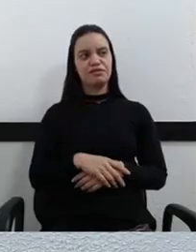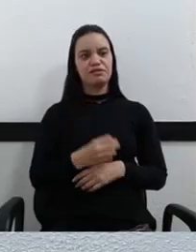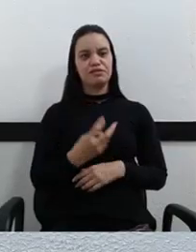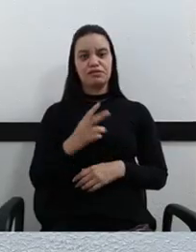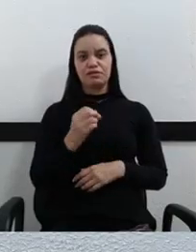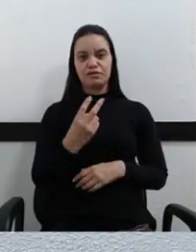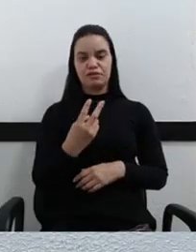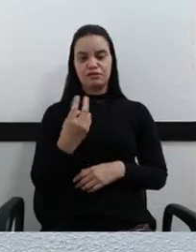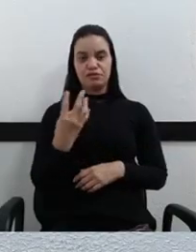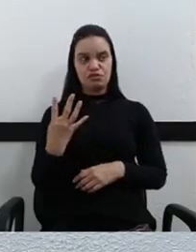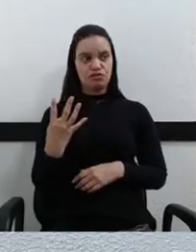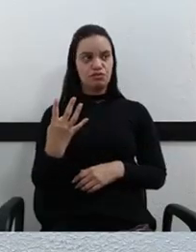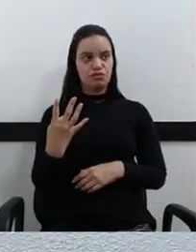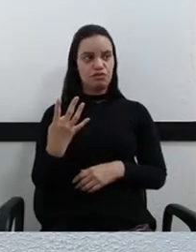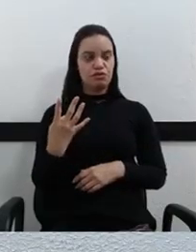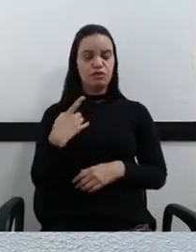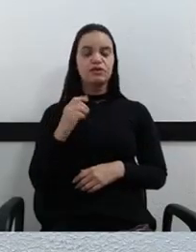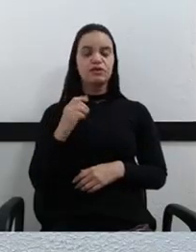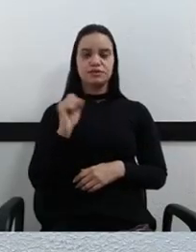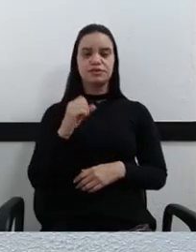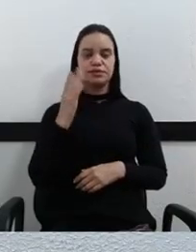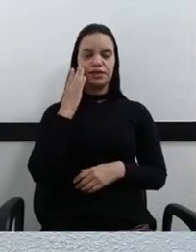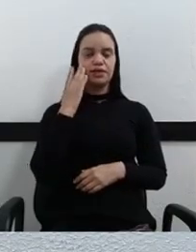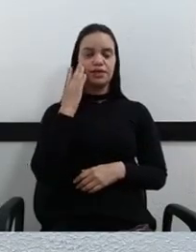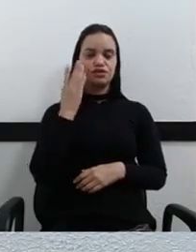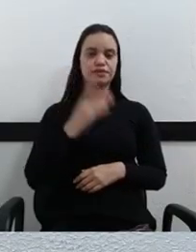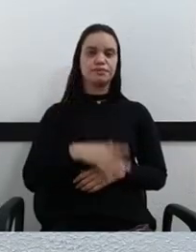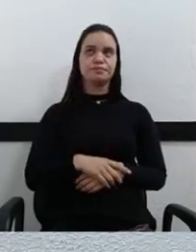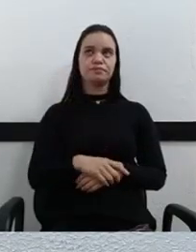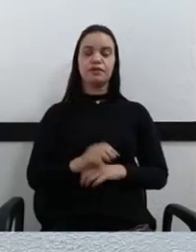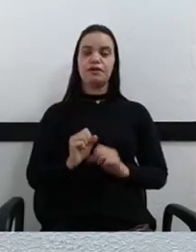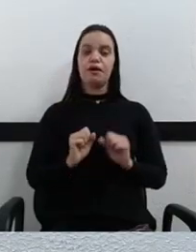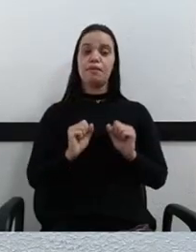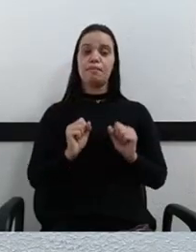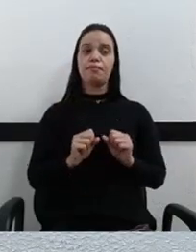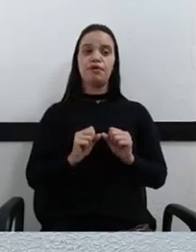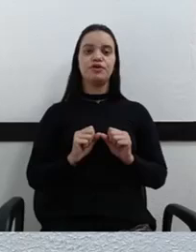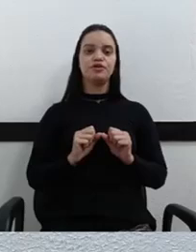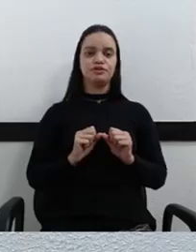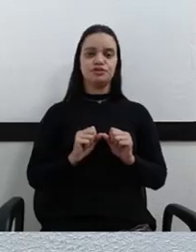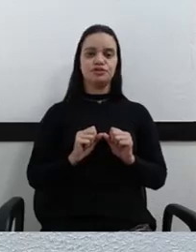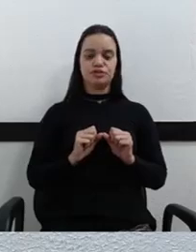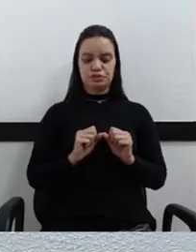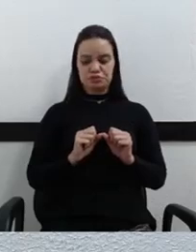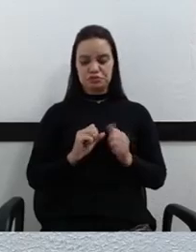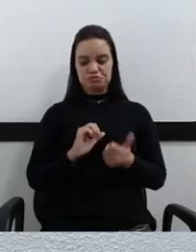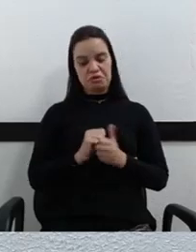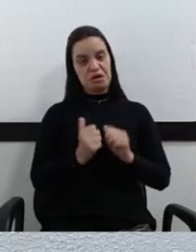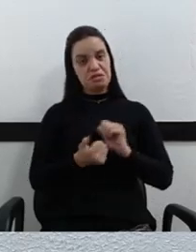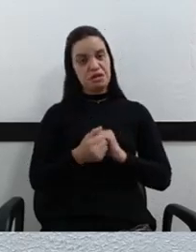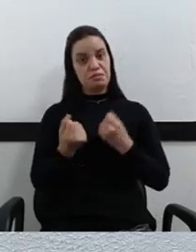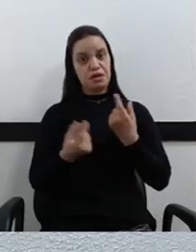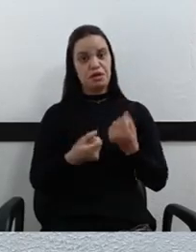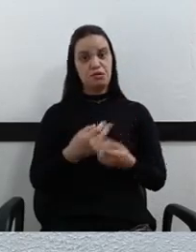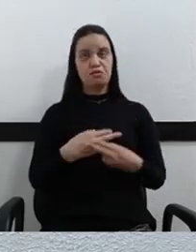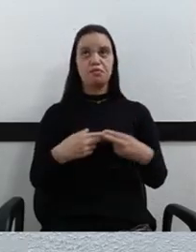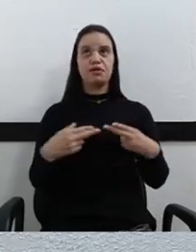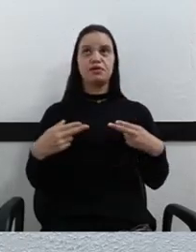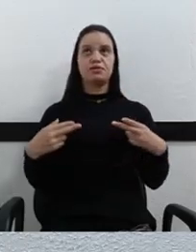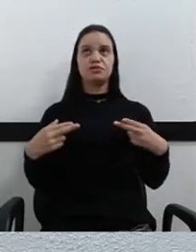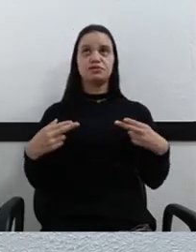2024. Tá, a gente pode, mas assim, a gente tem que fazer esse recorte que não dá para pedir